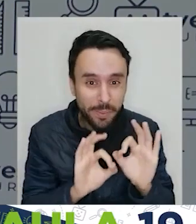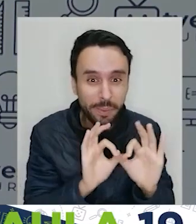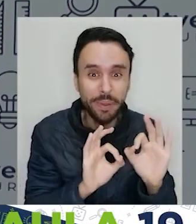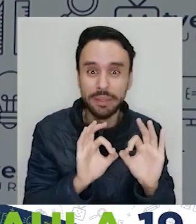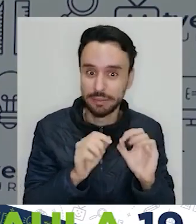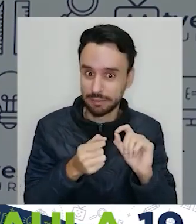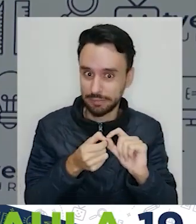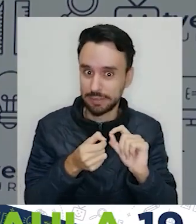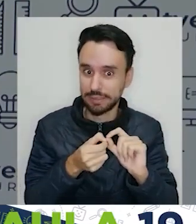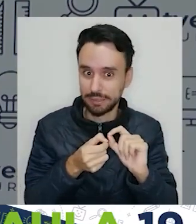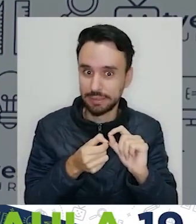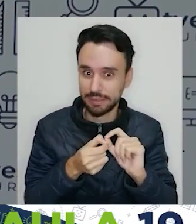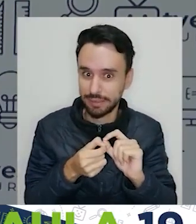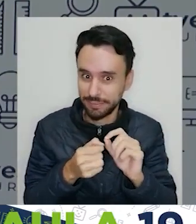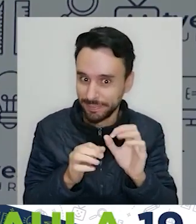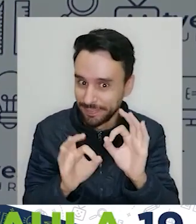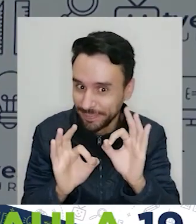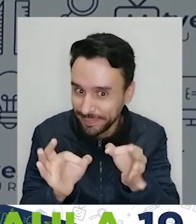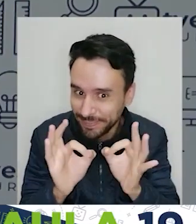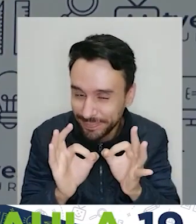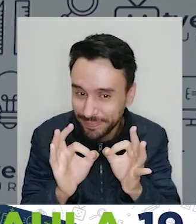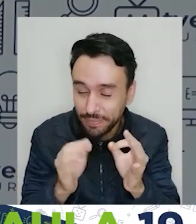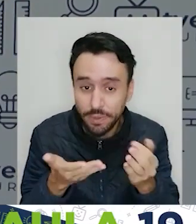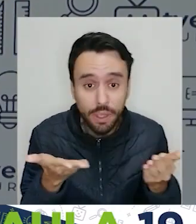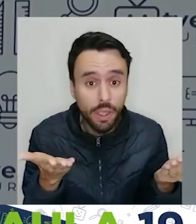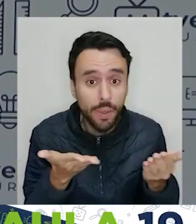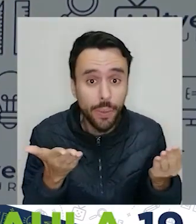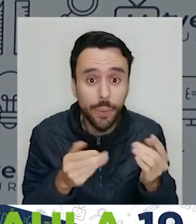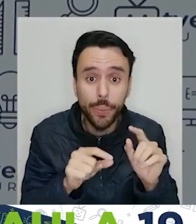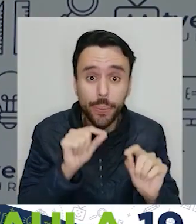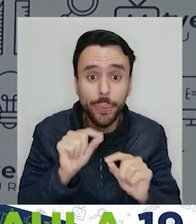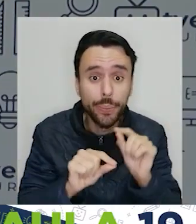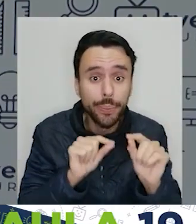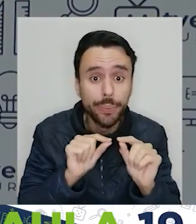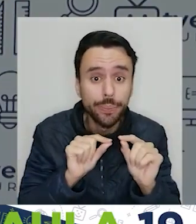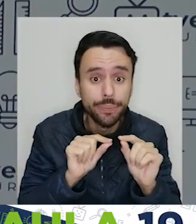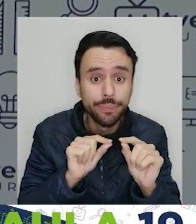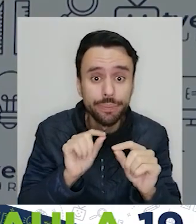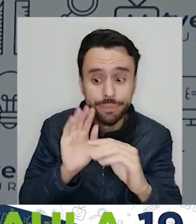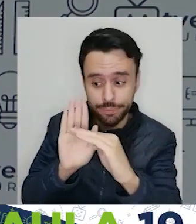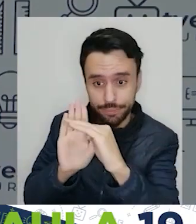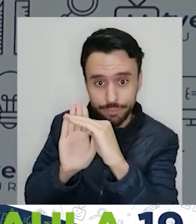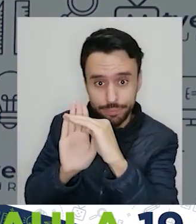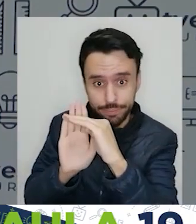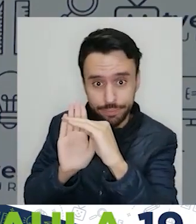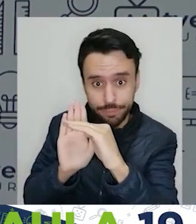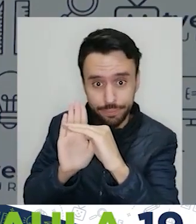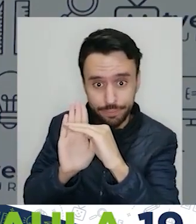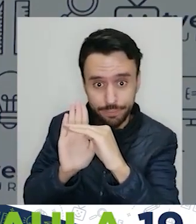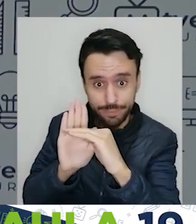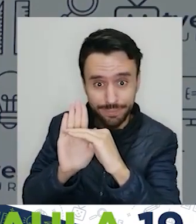atividades, não é mesmo? Mas agora a gente vai para a nossa